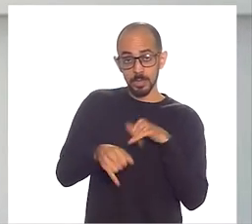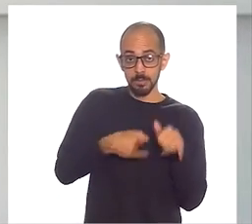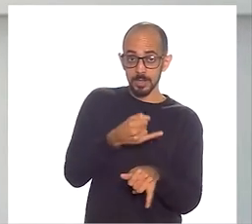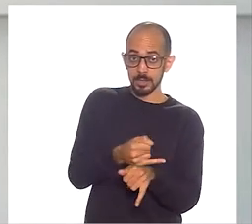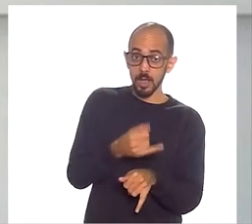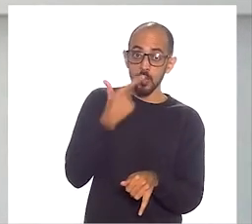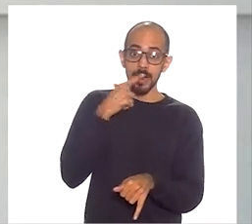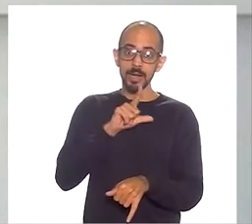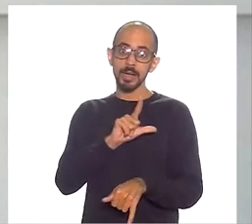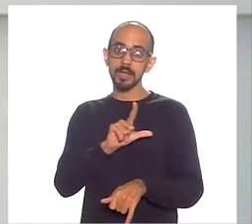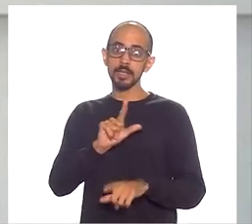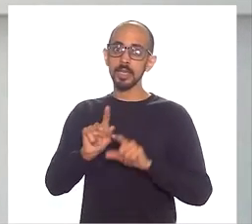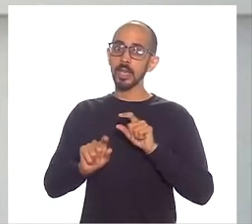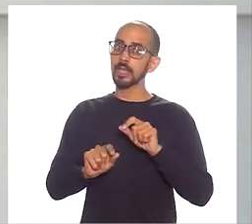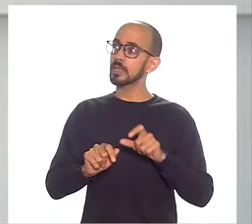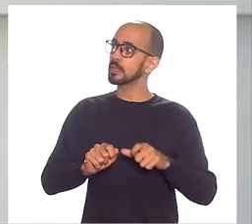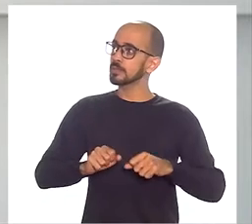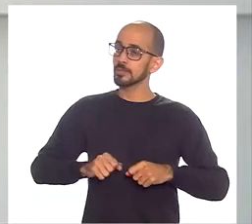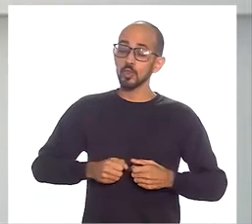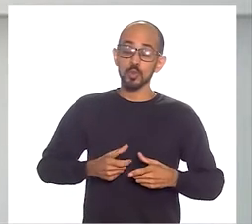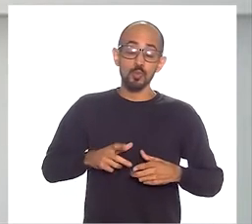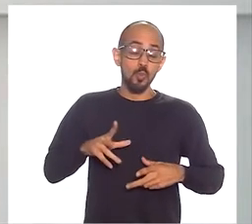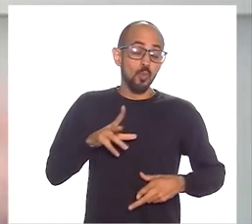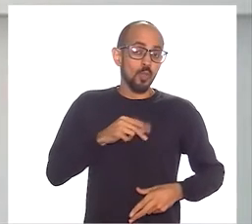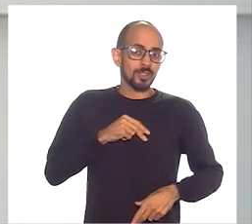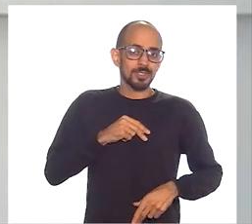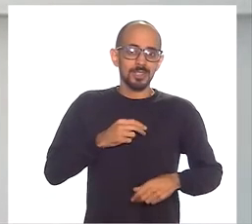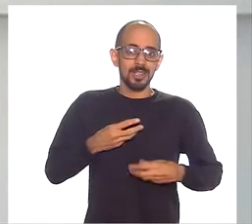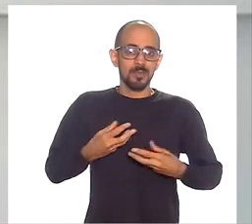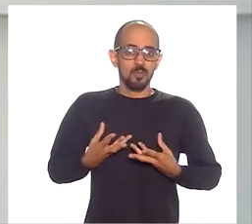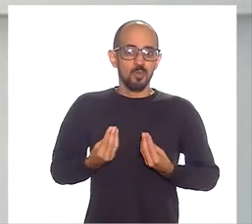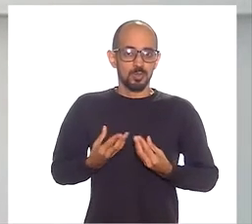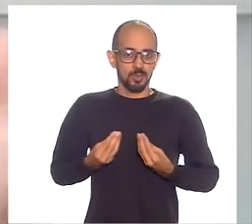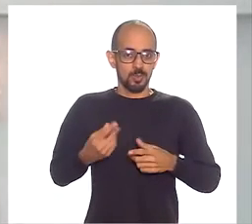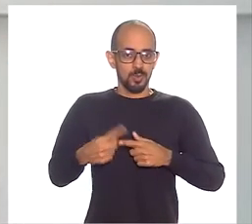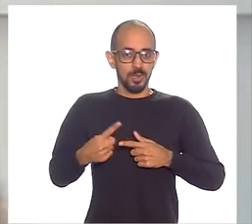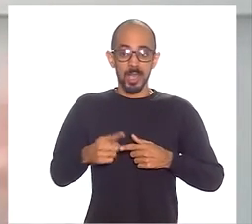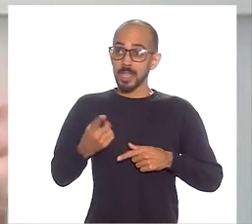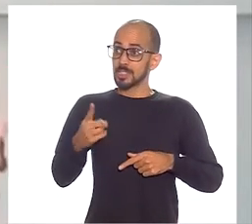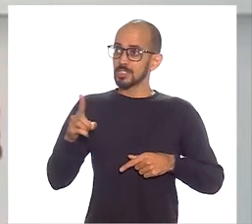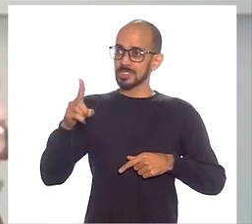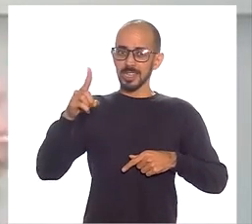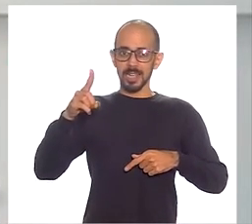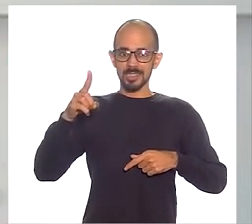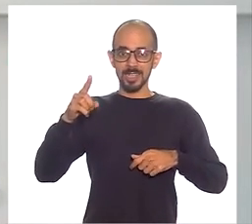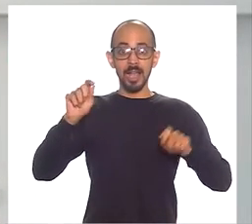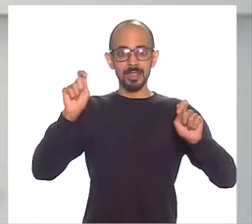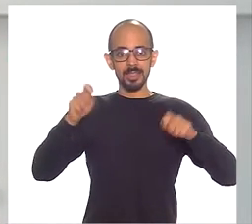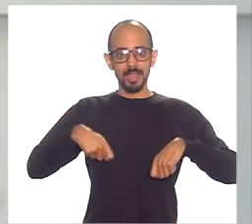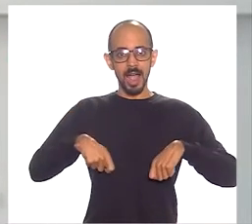ganhei em escala absurdamente, porque agora a distância e tempo